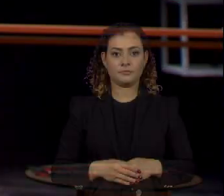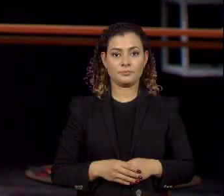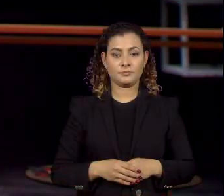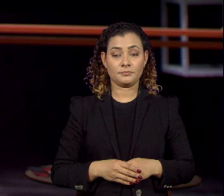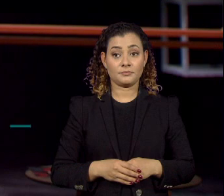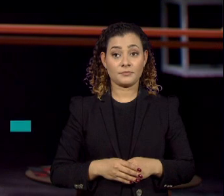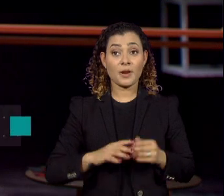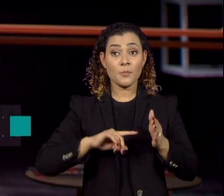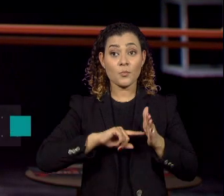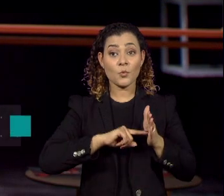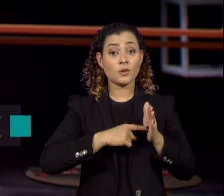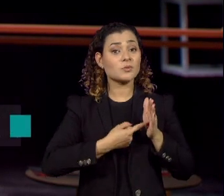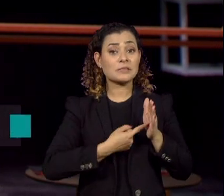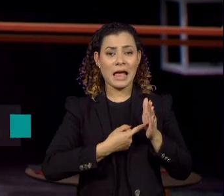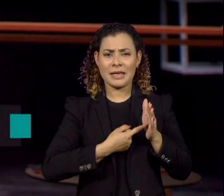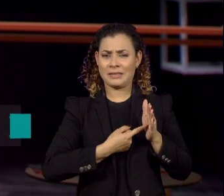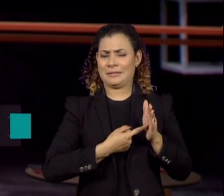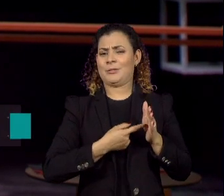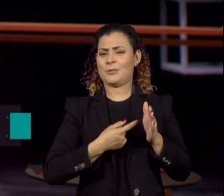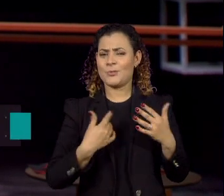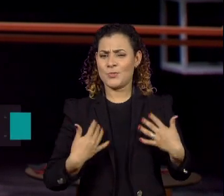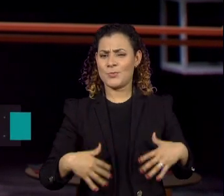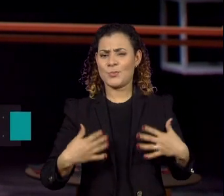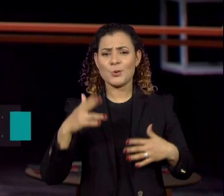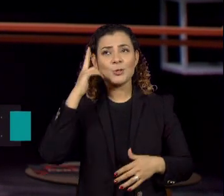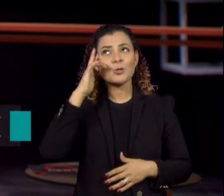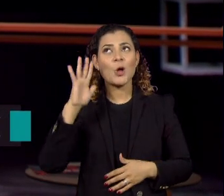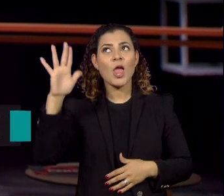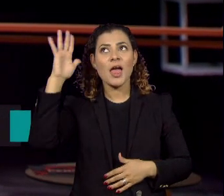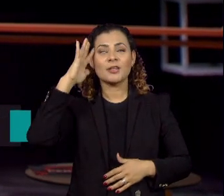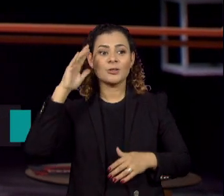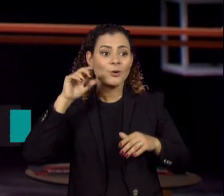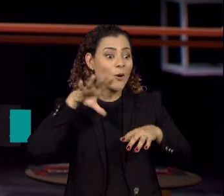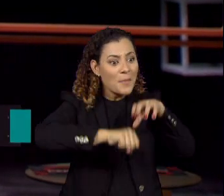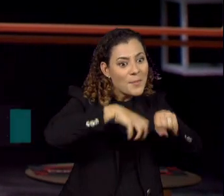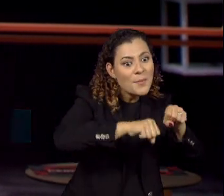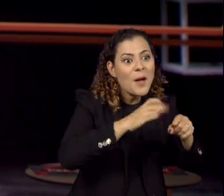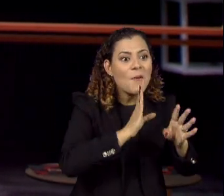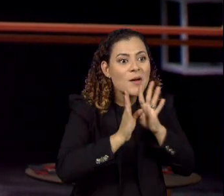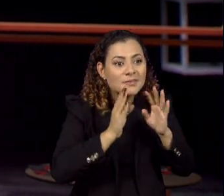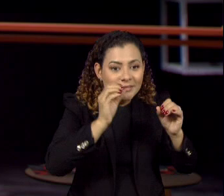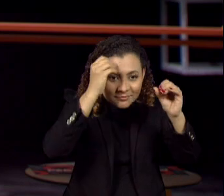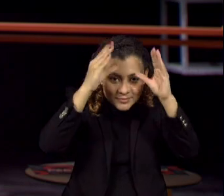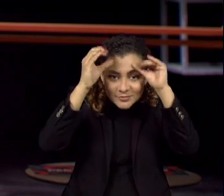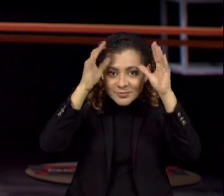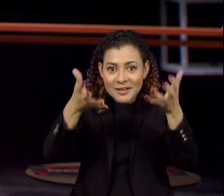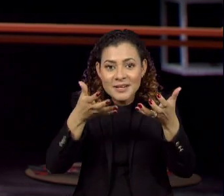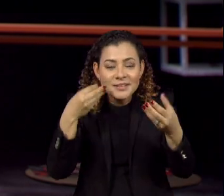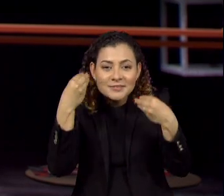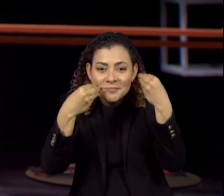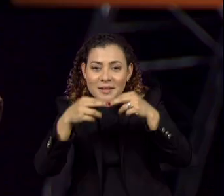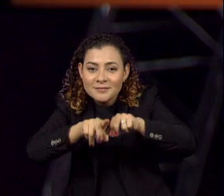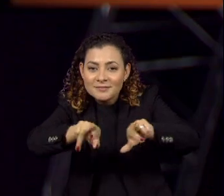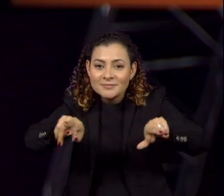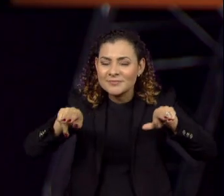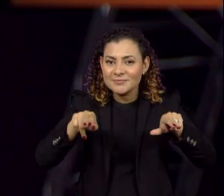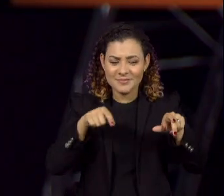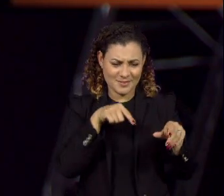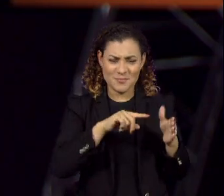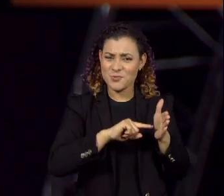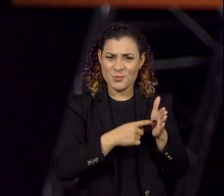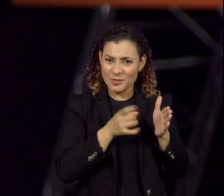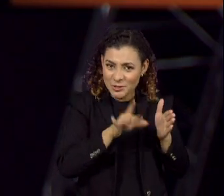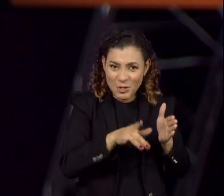Buenos Aires se tornara pequena para o jovem sonhador que queria conhecer lugares e se expor a novas experiências. Mas